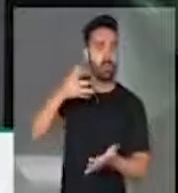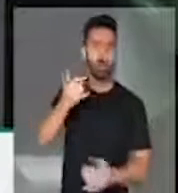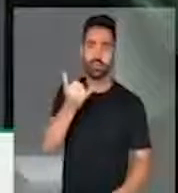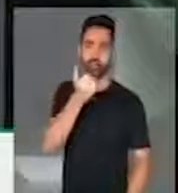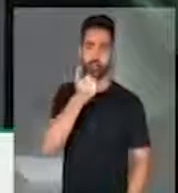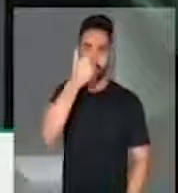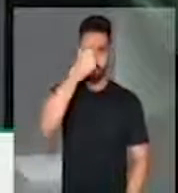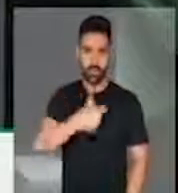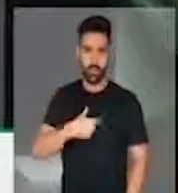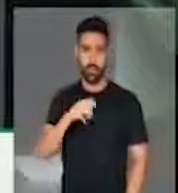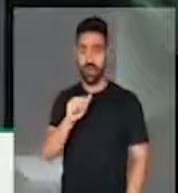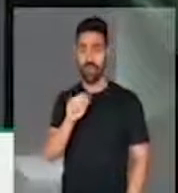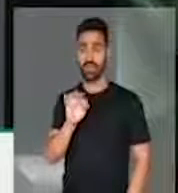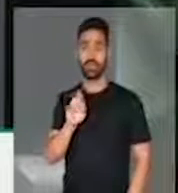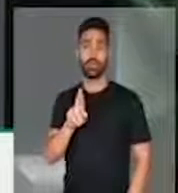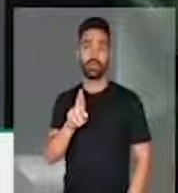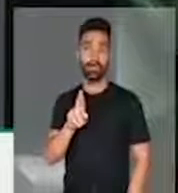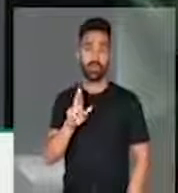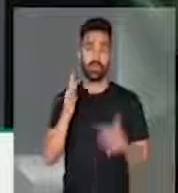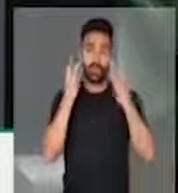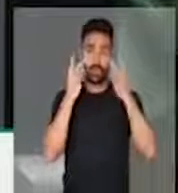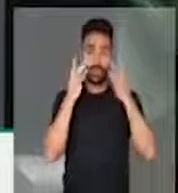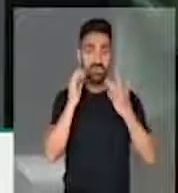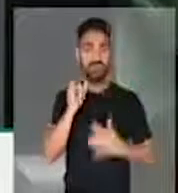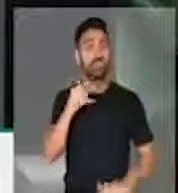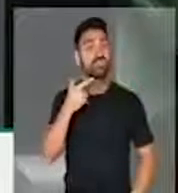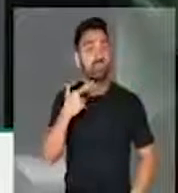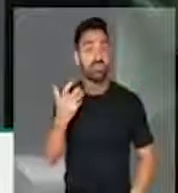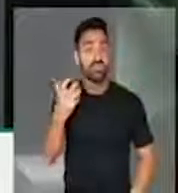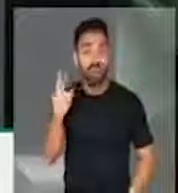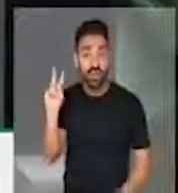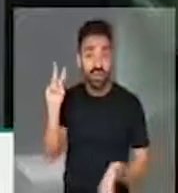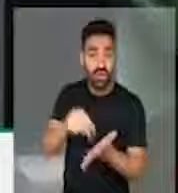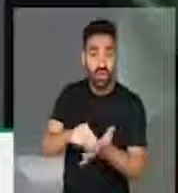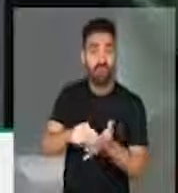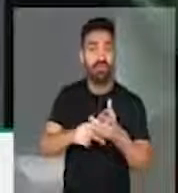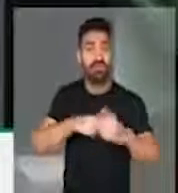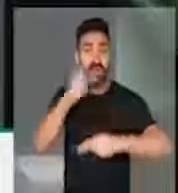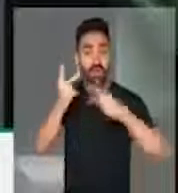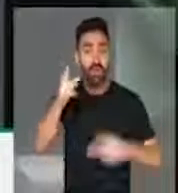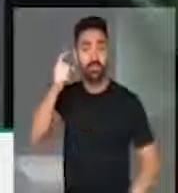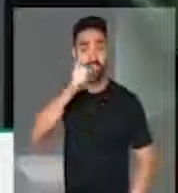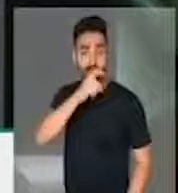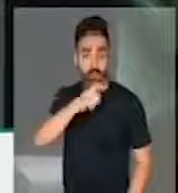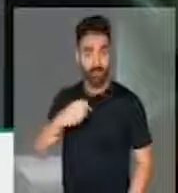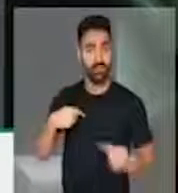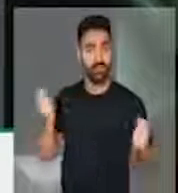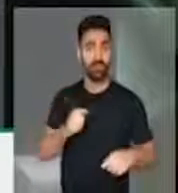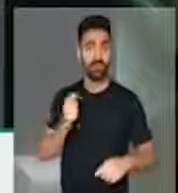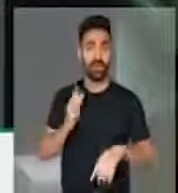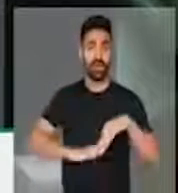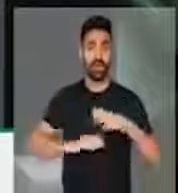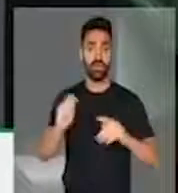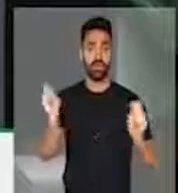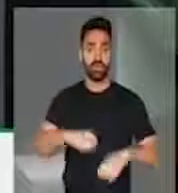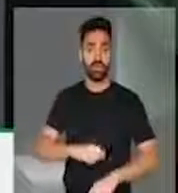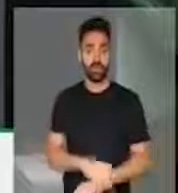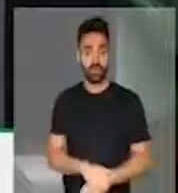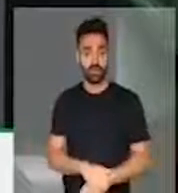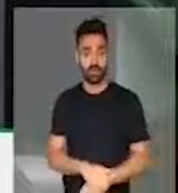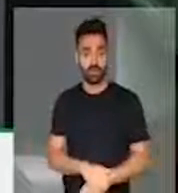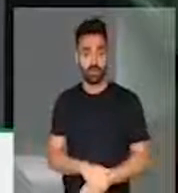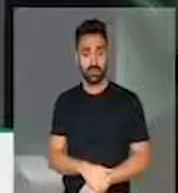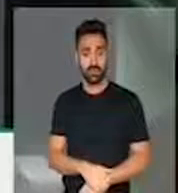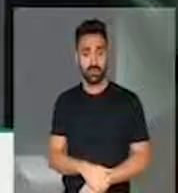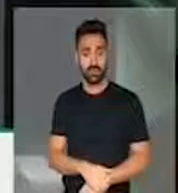ator. Se eu quiser subir ali para mentir, ó, eu sem falar, é a